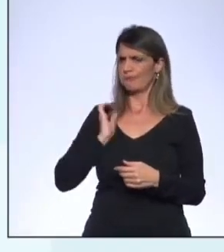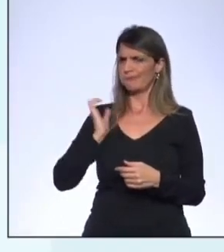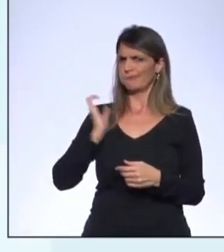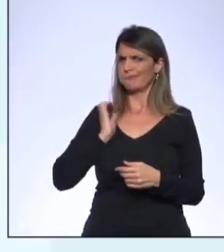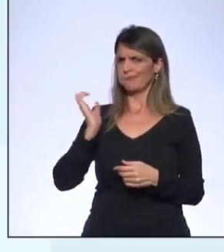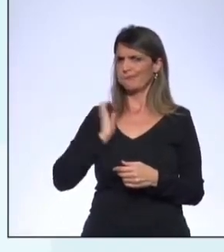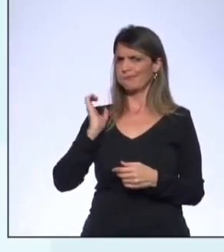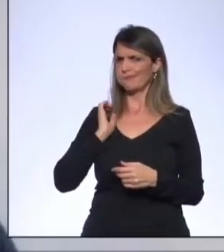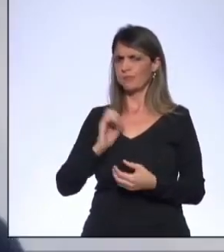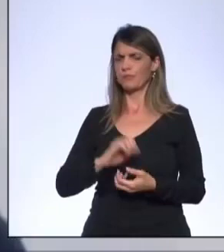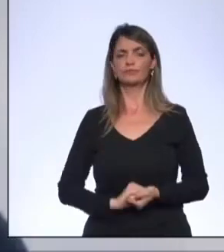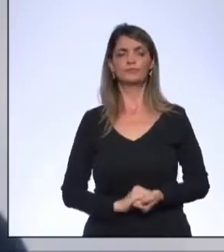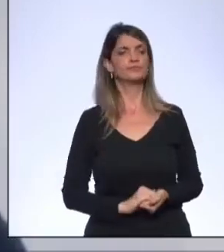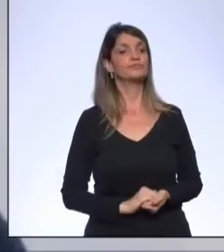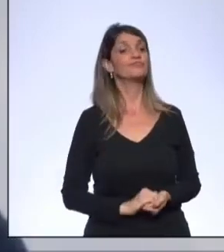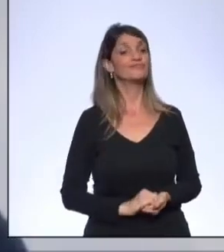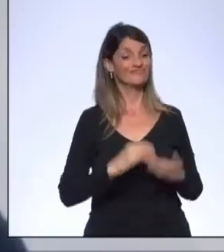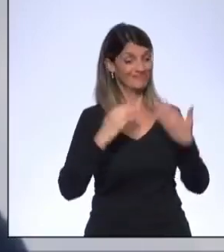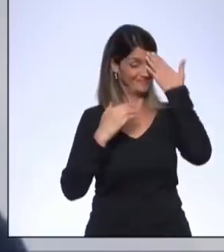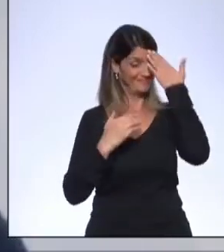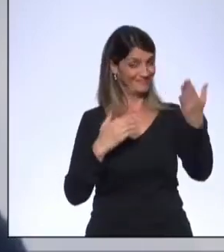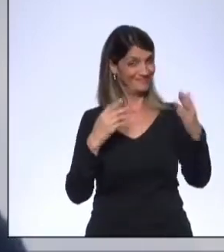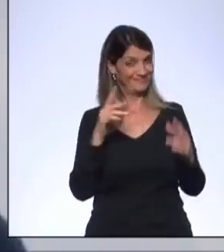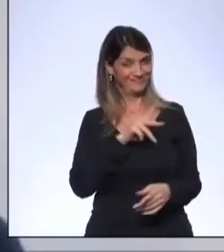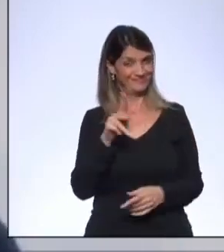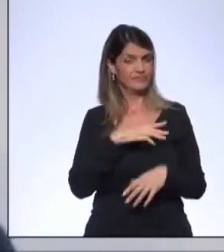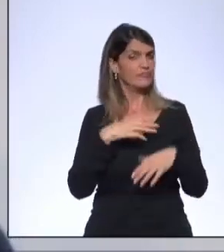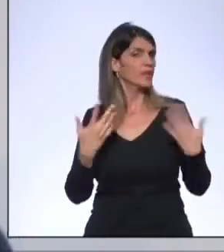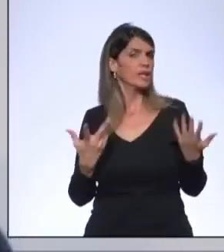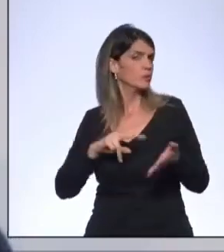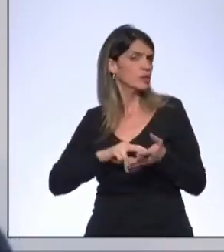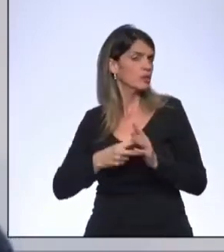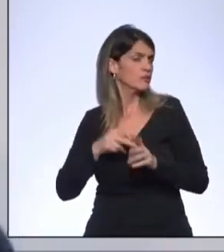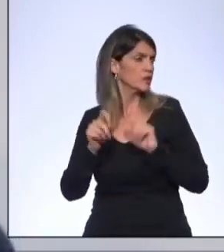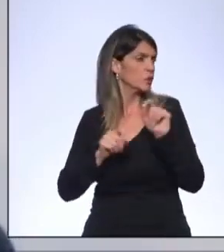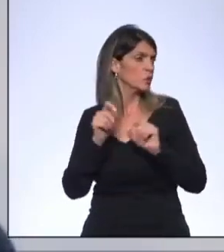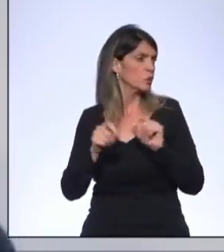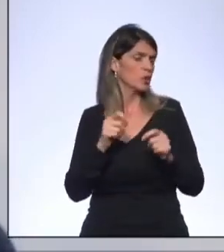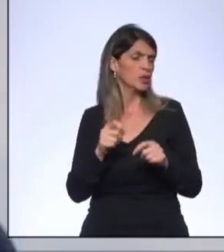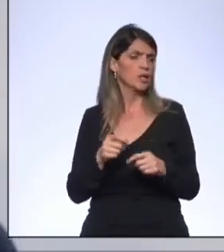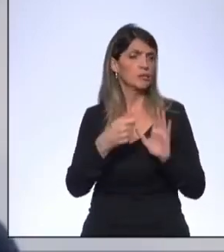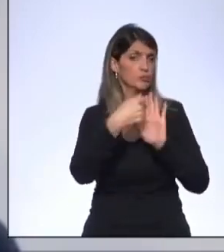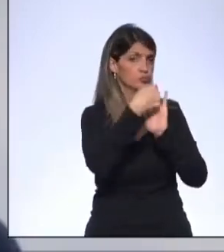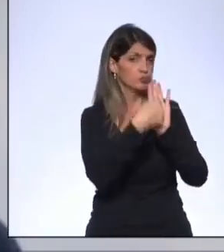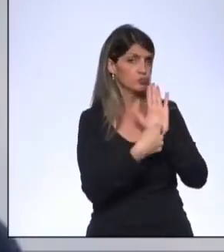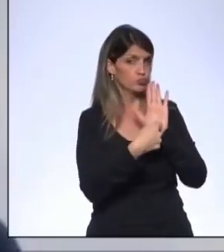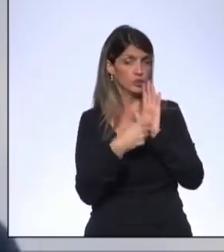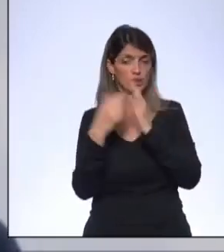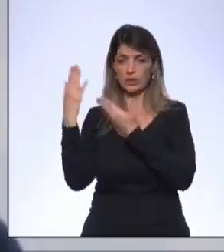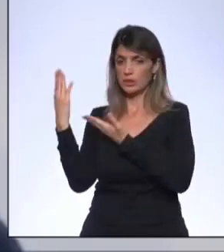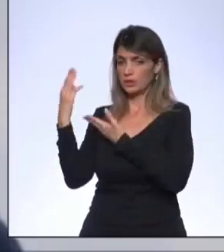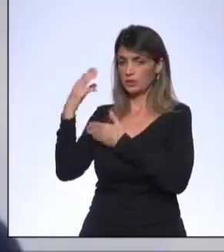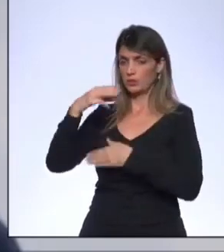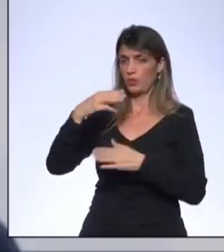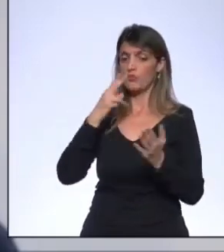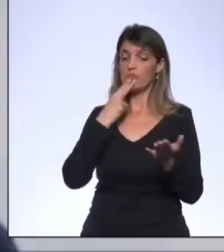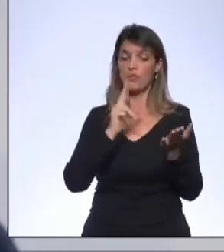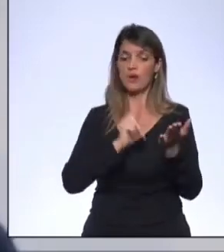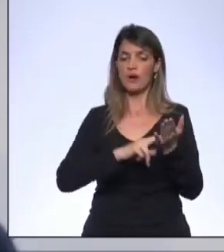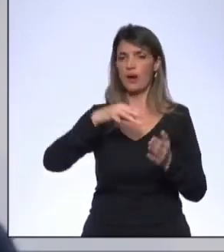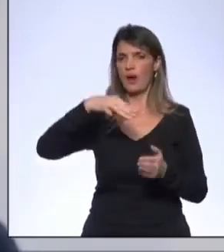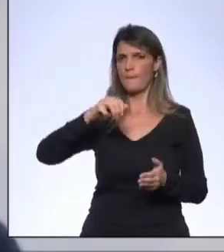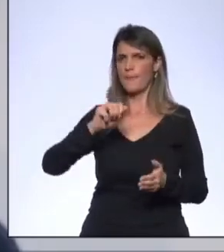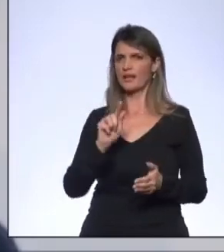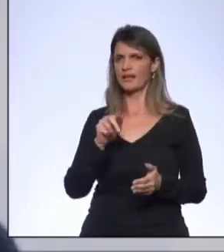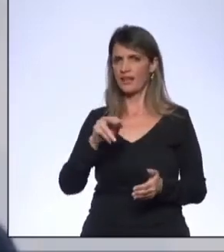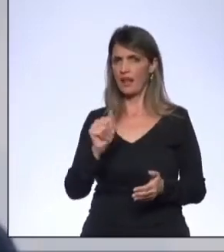Isso, obrigada, professora. Então, olha só, o que significa este trecho aí da Magna Carta, né? Então, como a professora